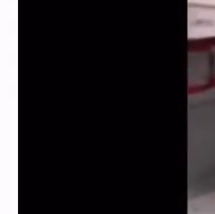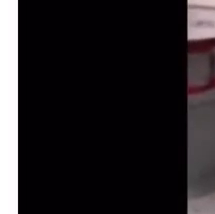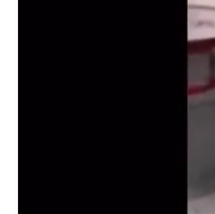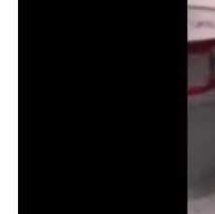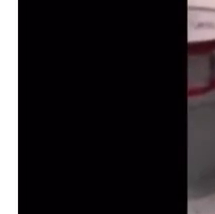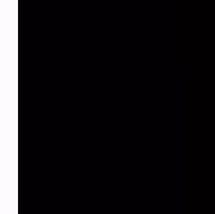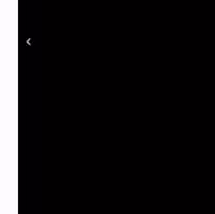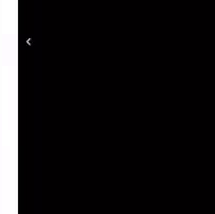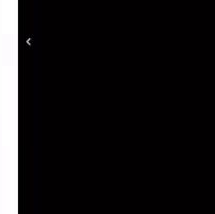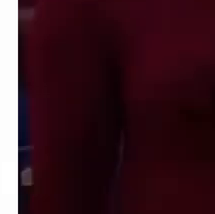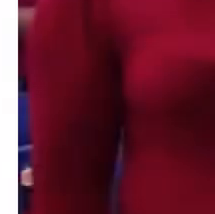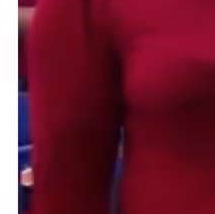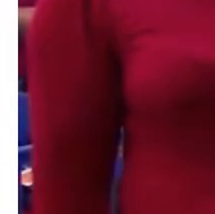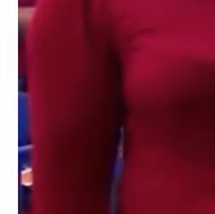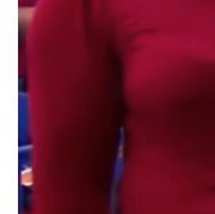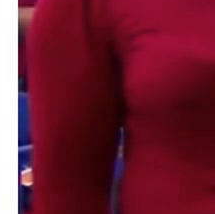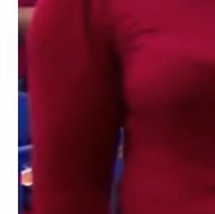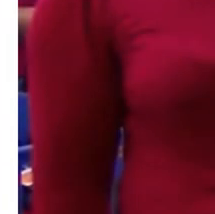temporário, né?